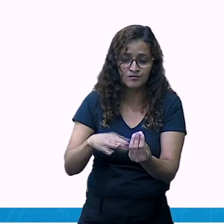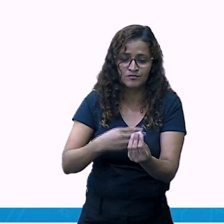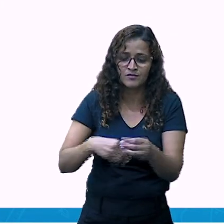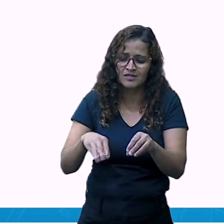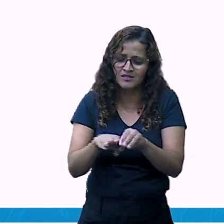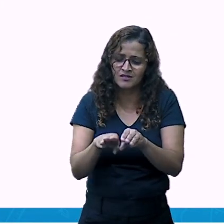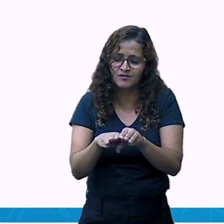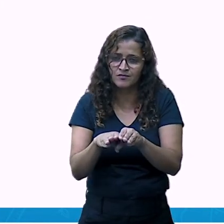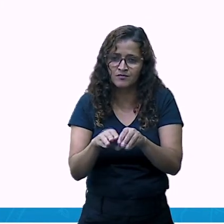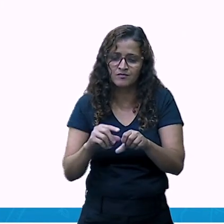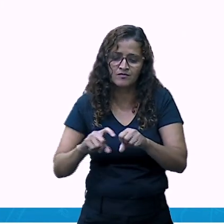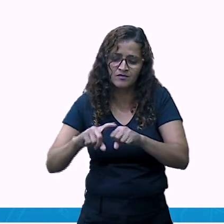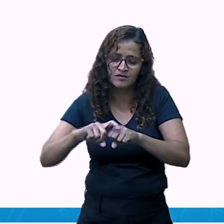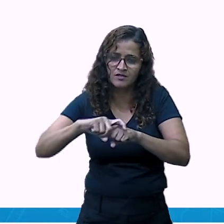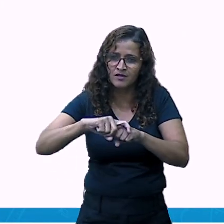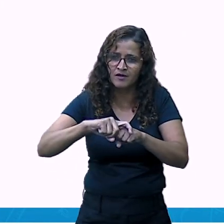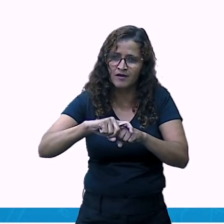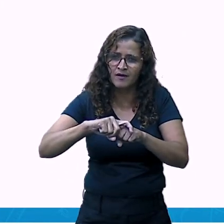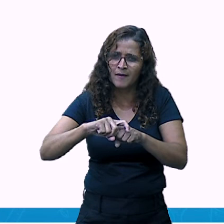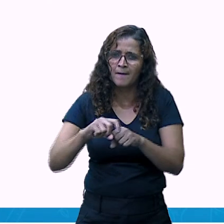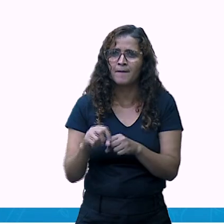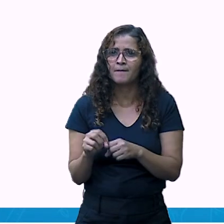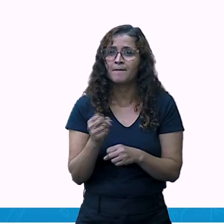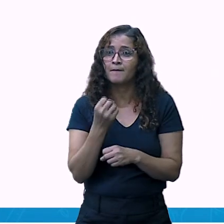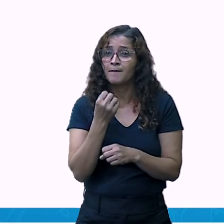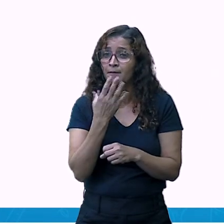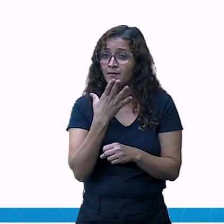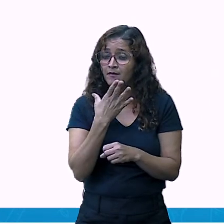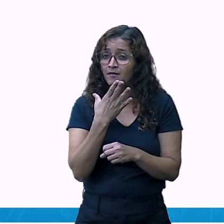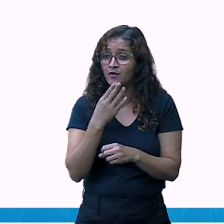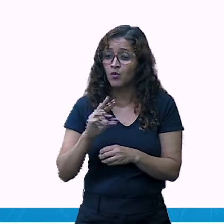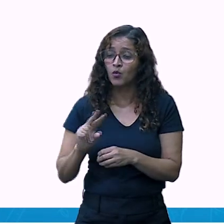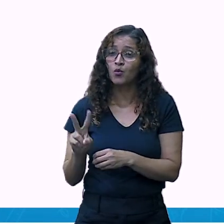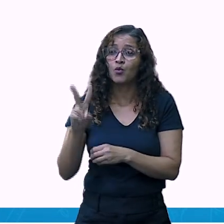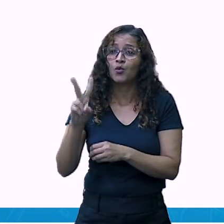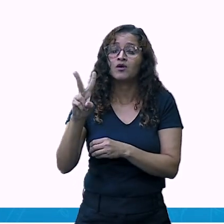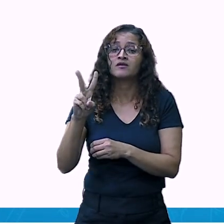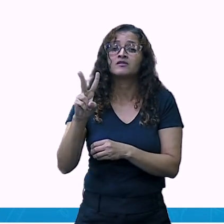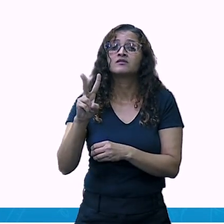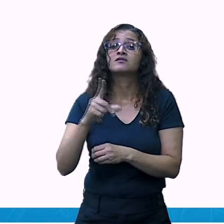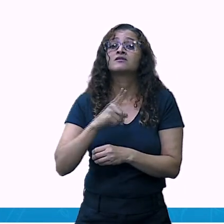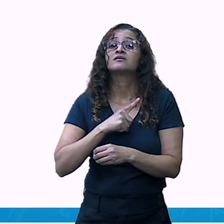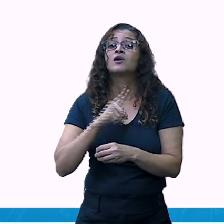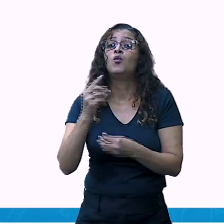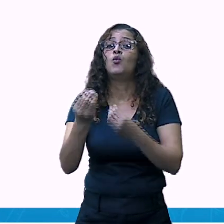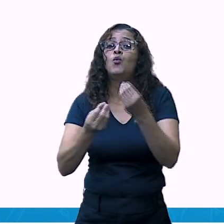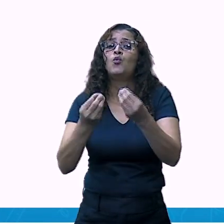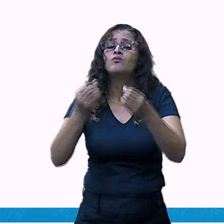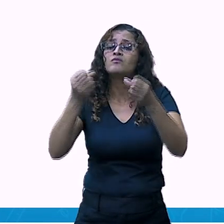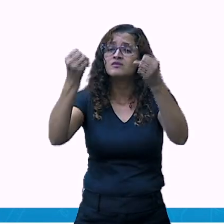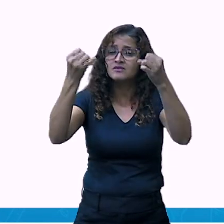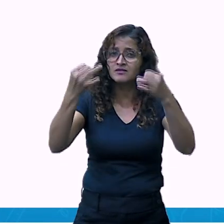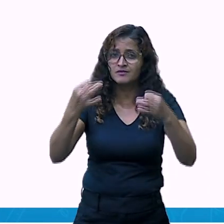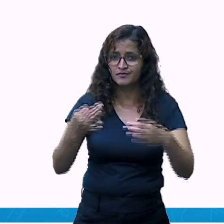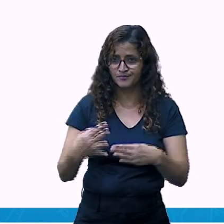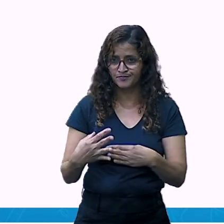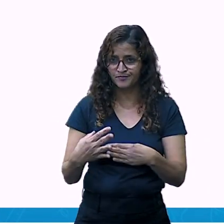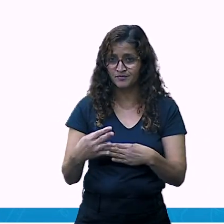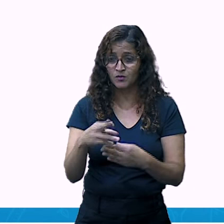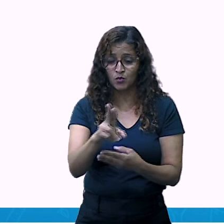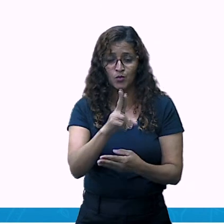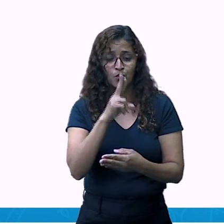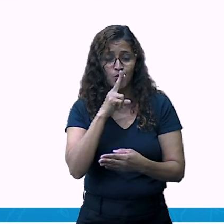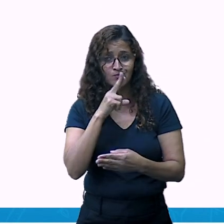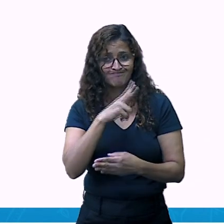nos trazem benefícios? Explique. Então, de que forma que você vai explicar? Você vai